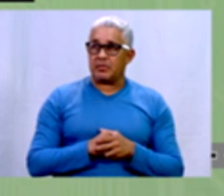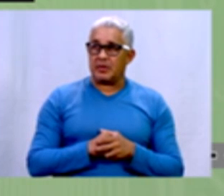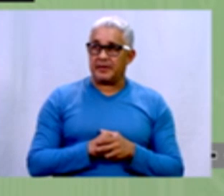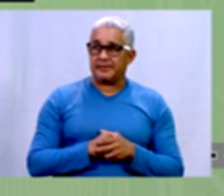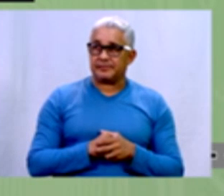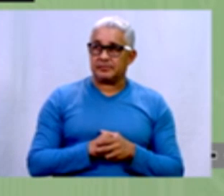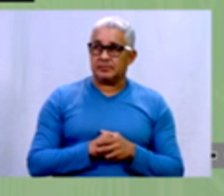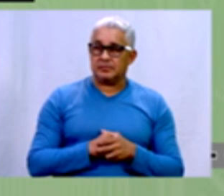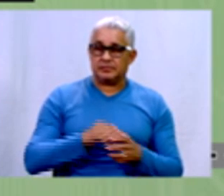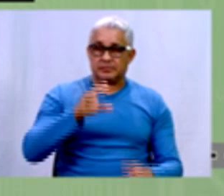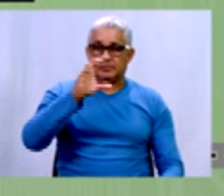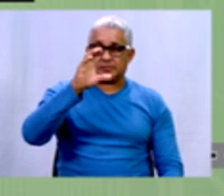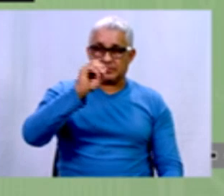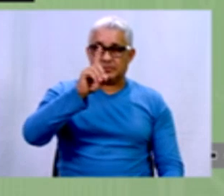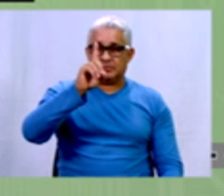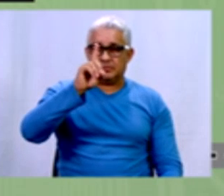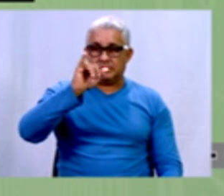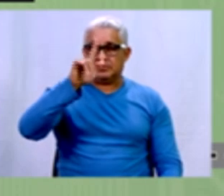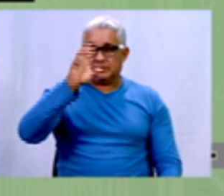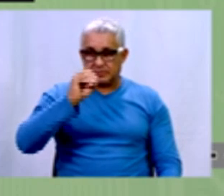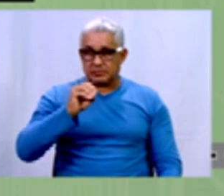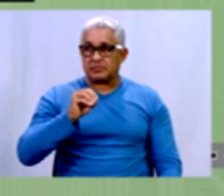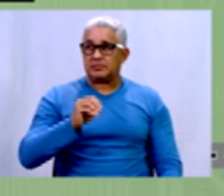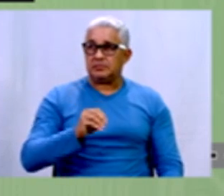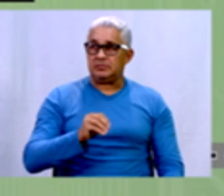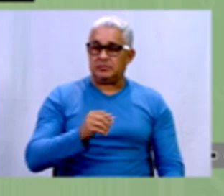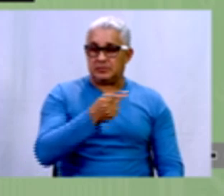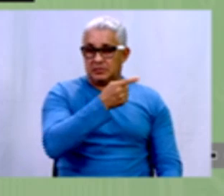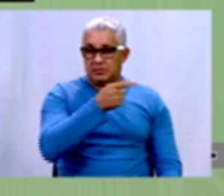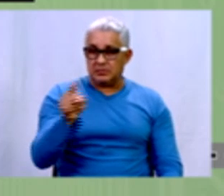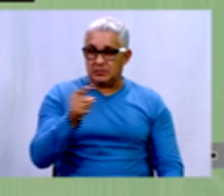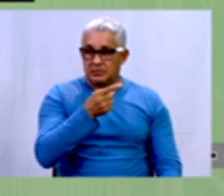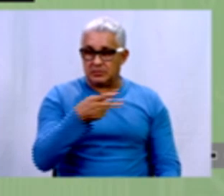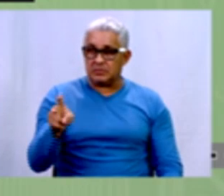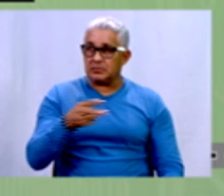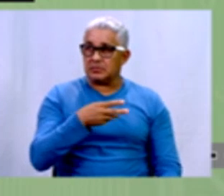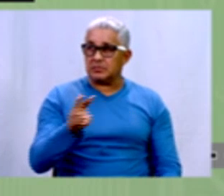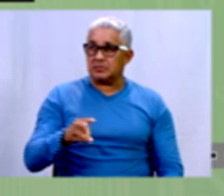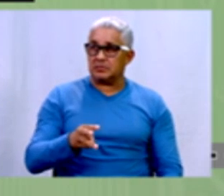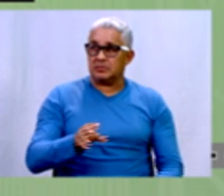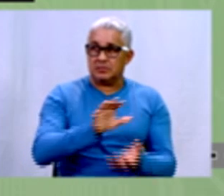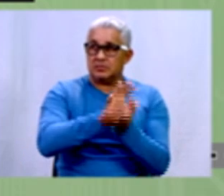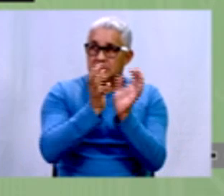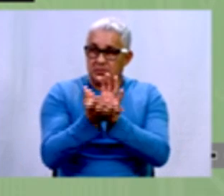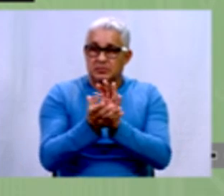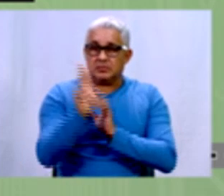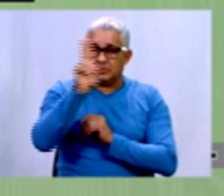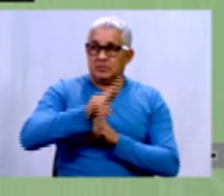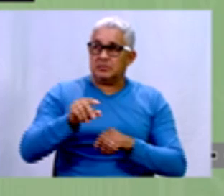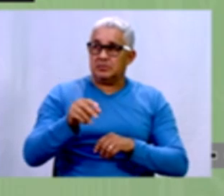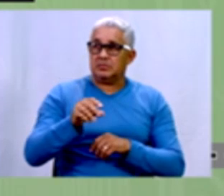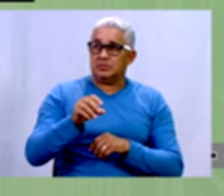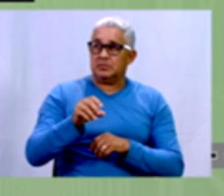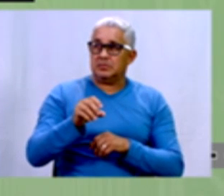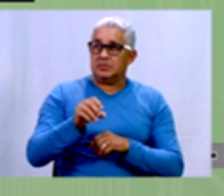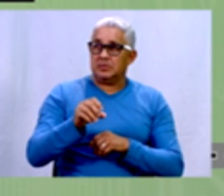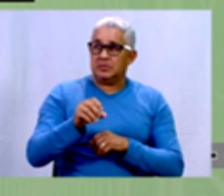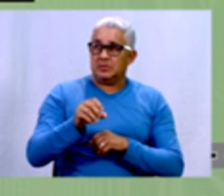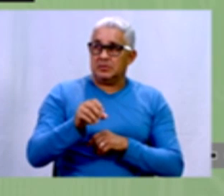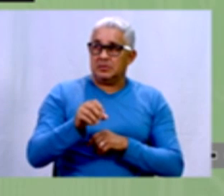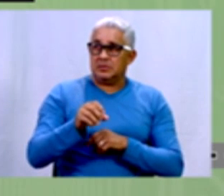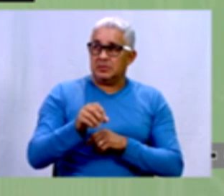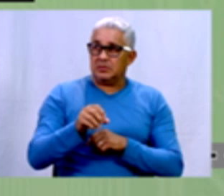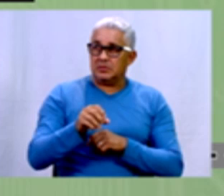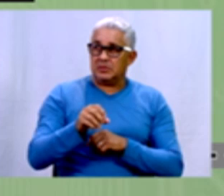Backlog, tá? Então aqui ela é separado aqui por semana, tá? Então olha só, codificar a interface, 8 horas na segunda, 4 na terça, 8